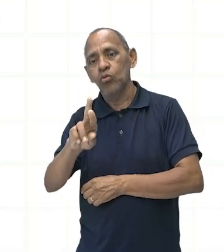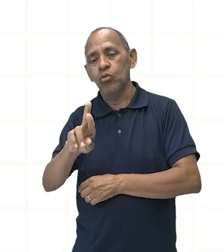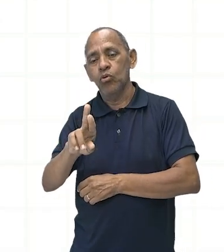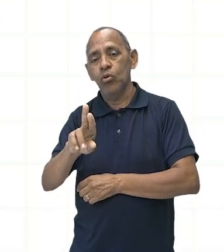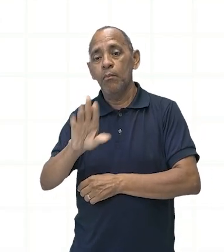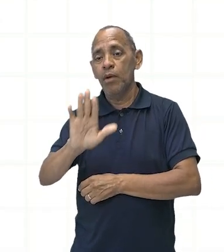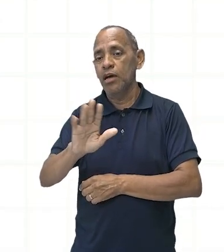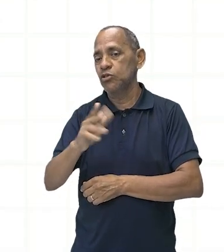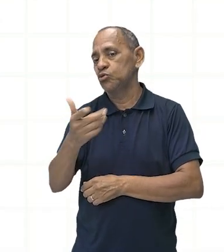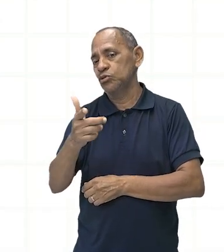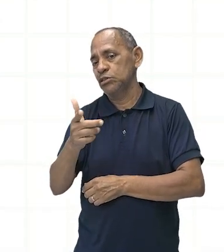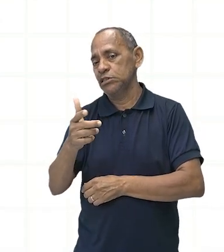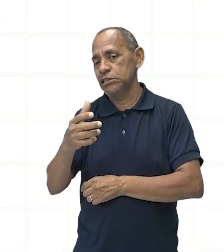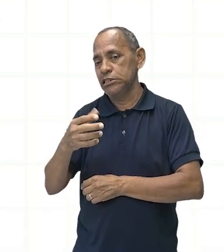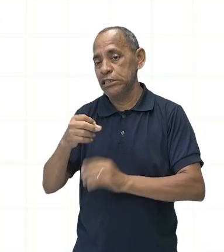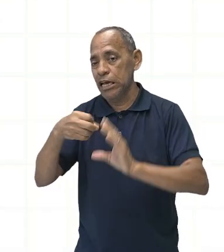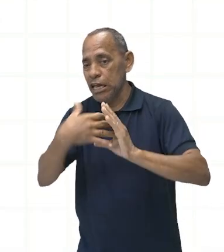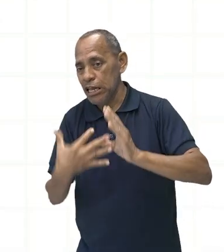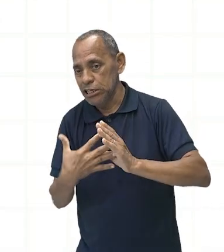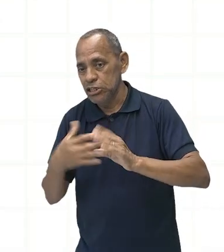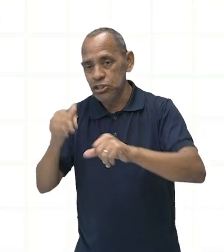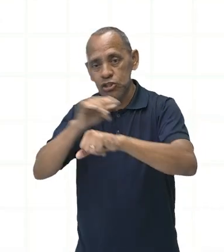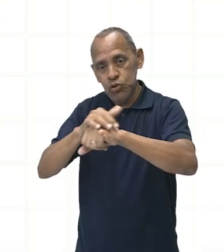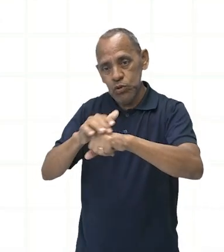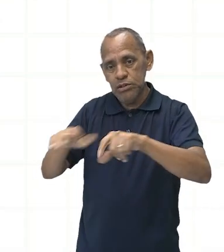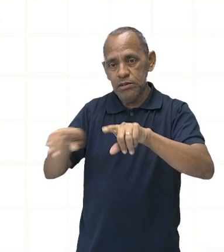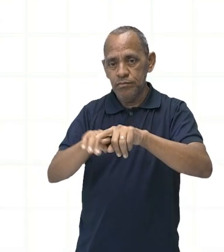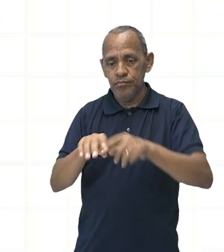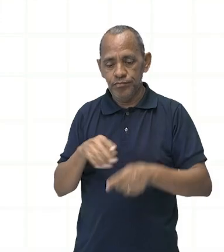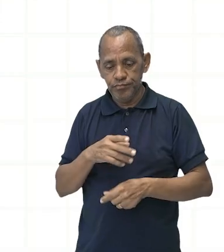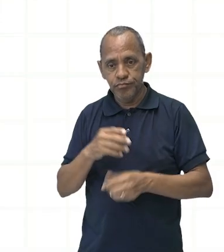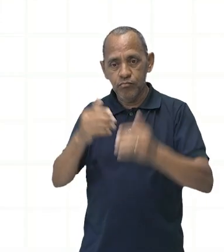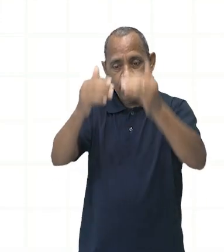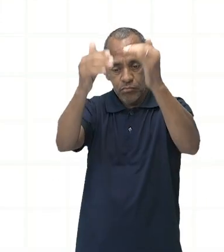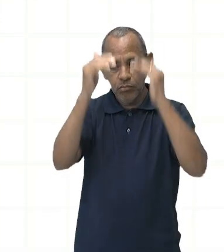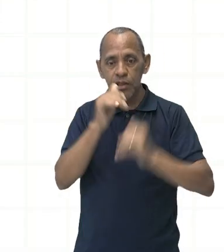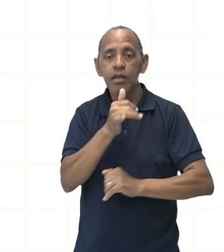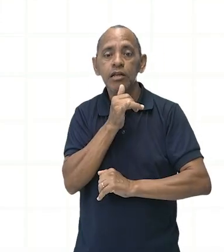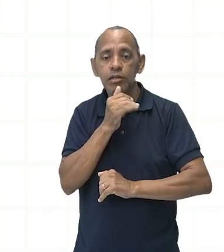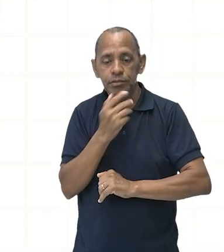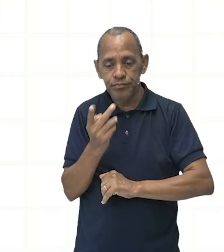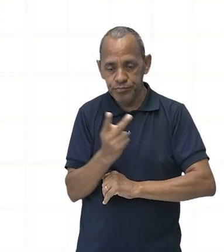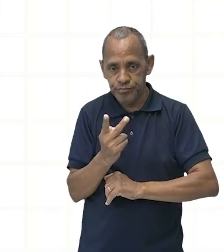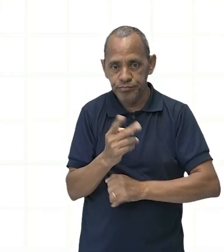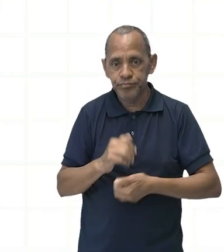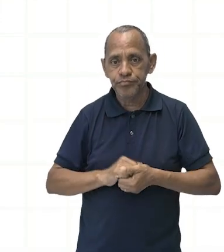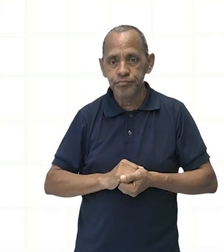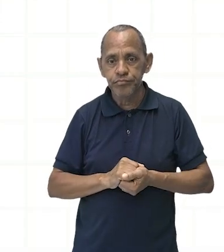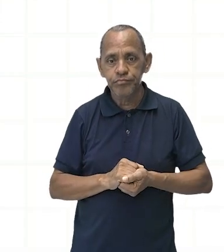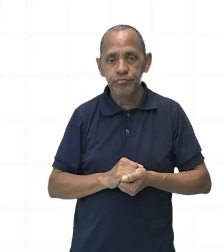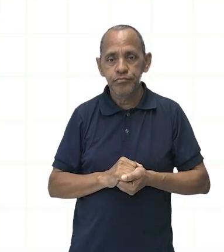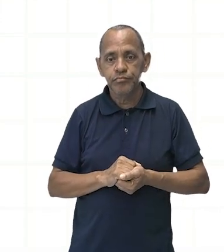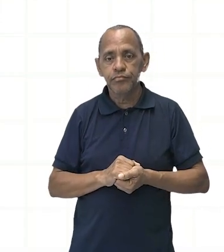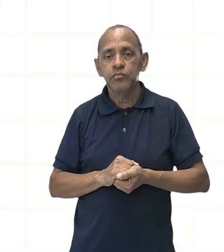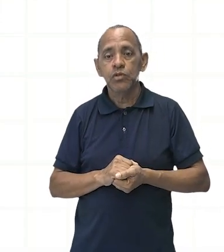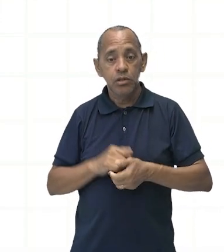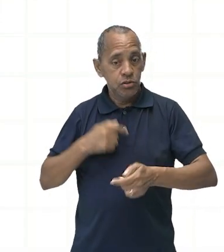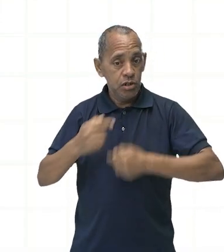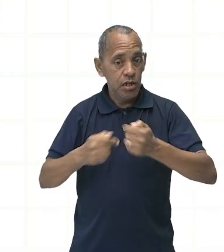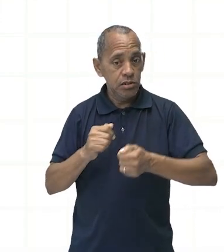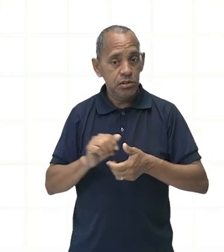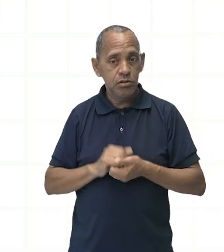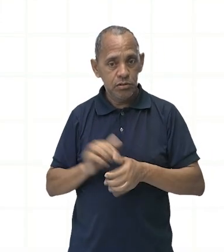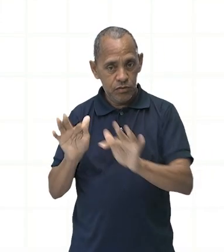essa característica ou essa enfermidade. Vamos no segundo caso. Nós temos aqui, ó, os pais, a